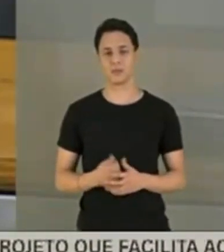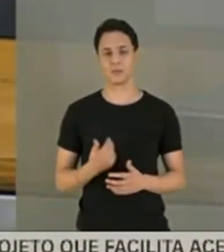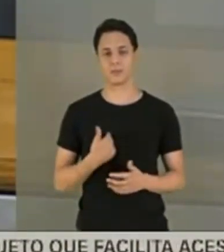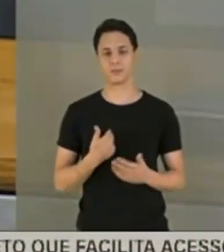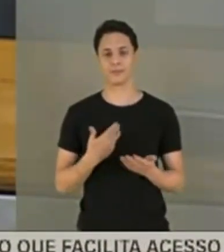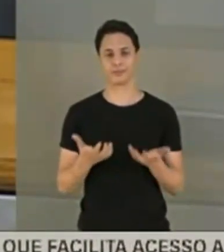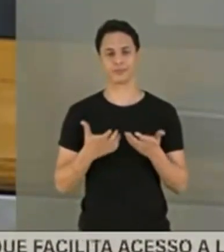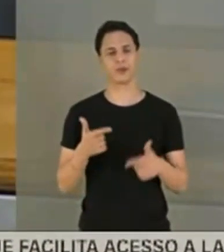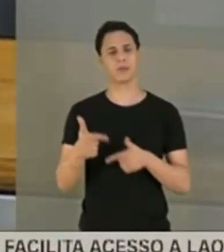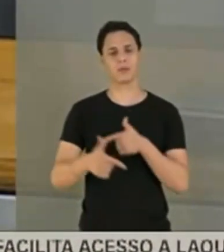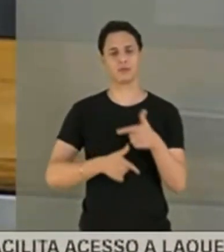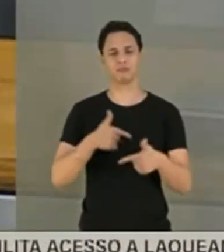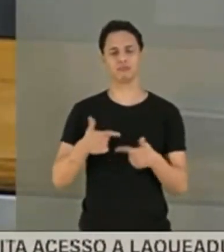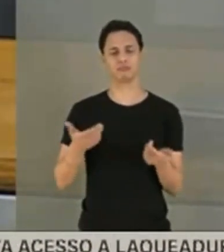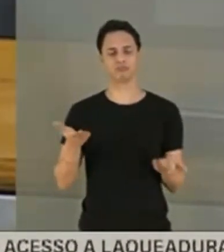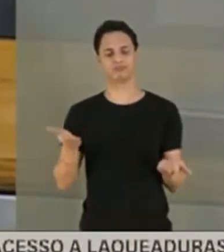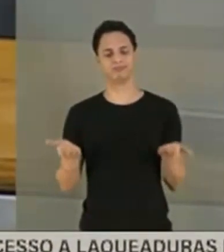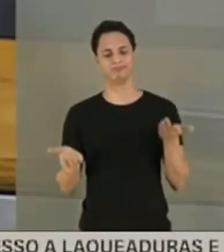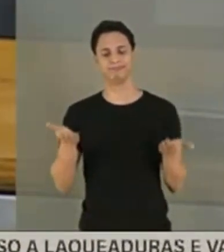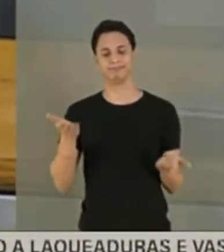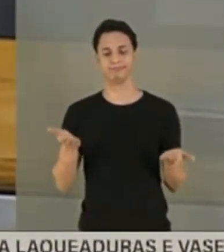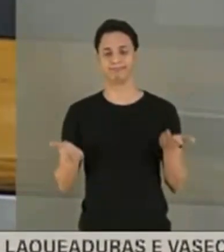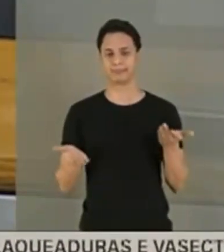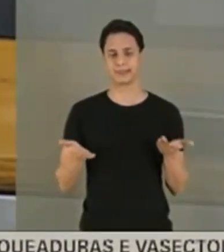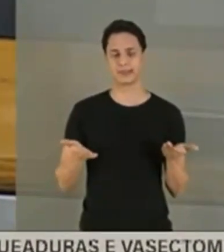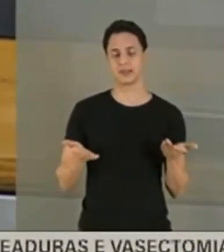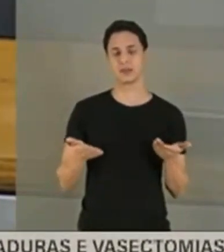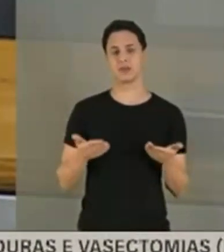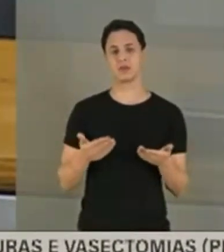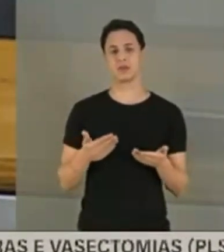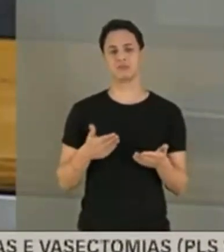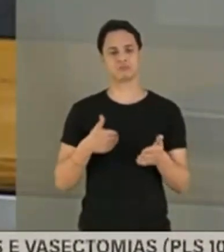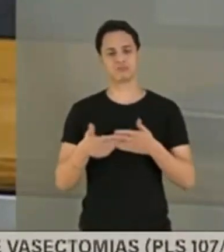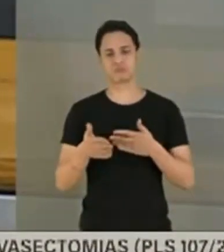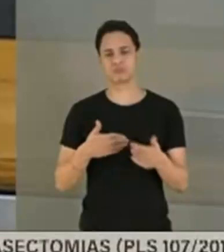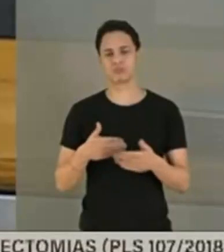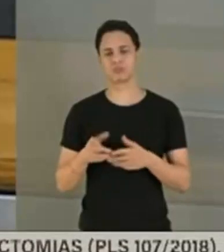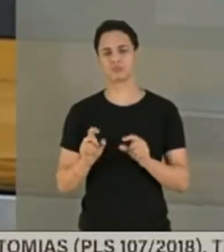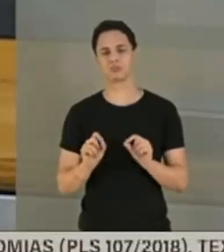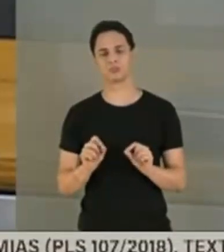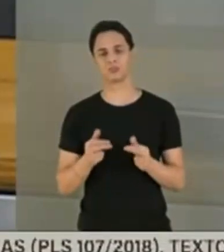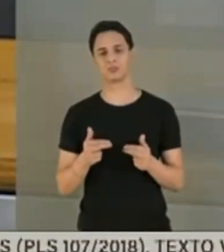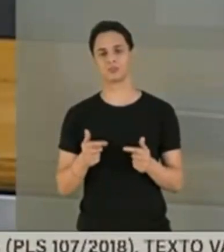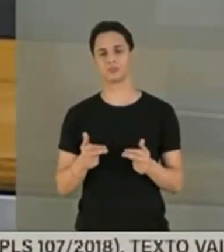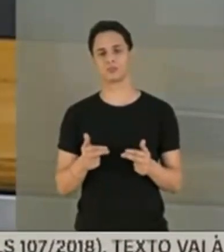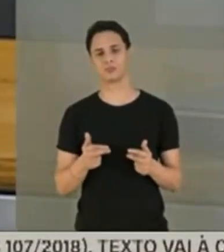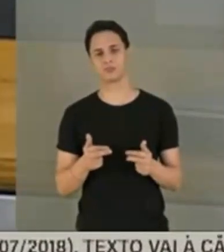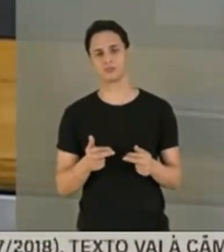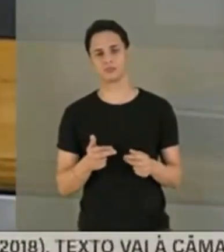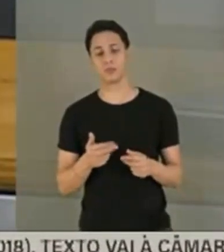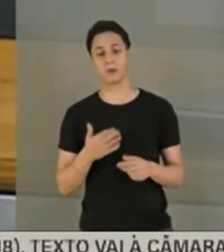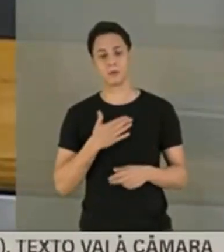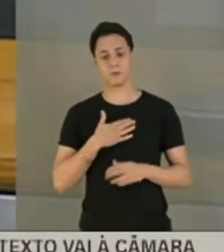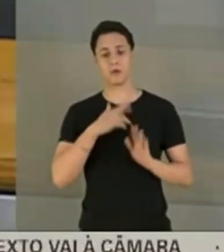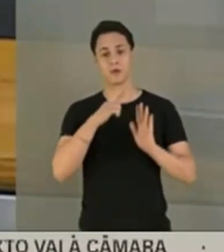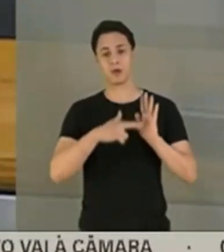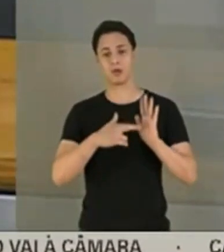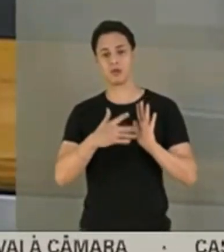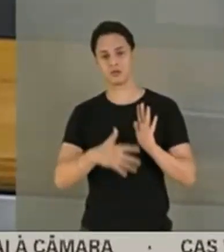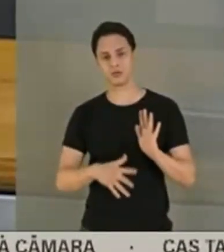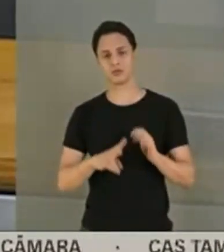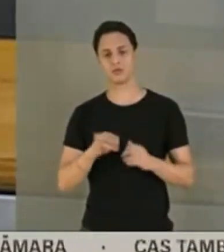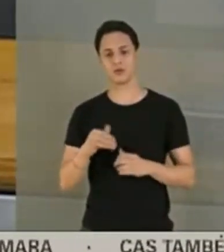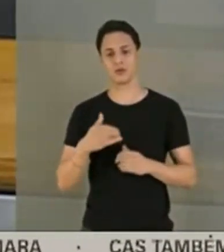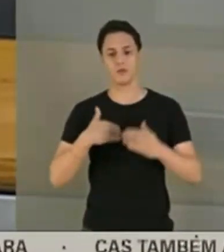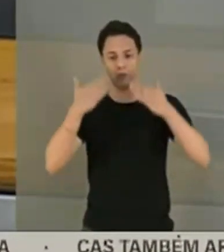forma muito equilibrada, independente, e é assim que vai ser o meu relatório que eu